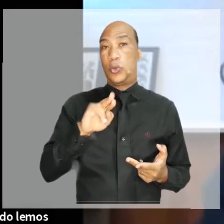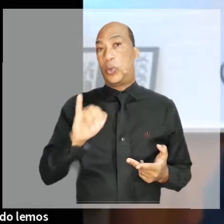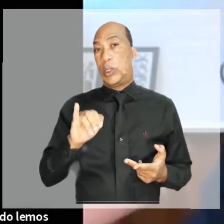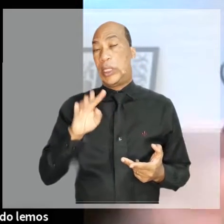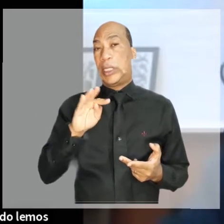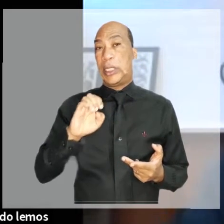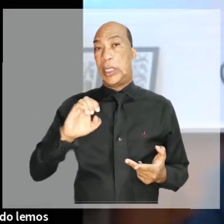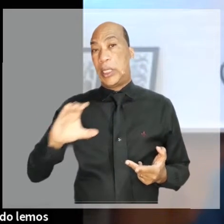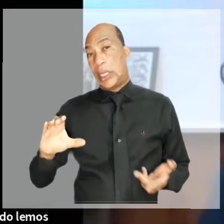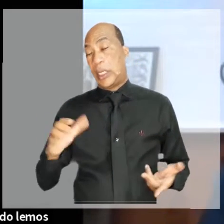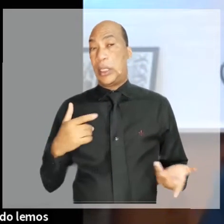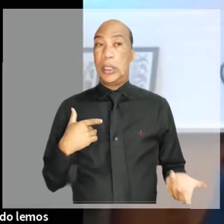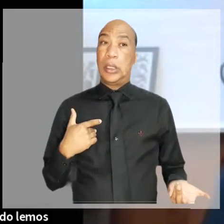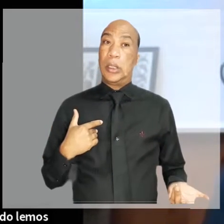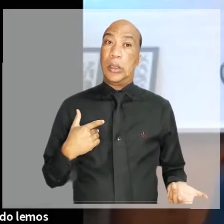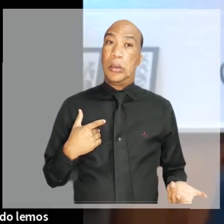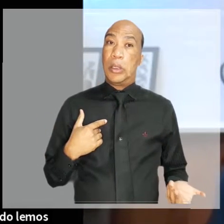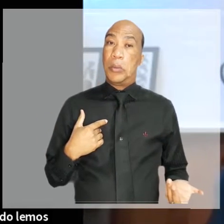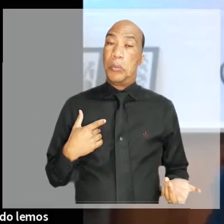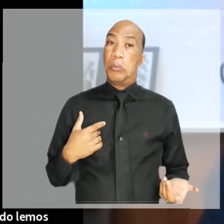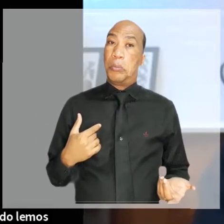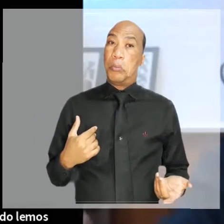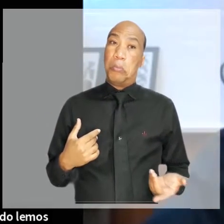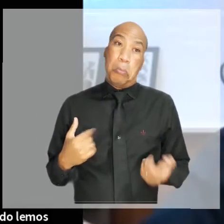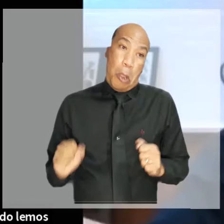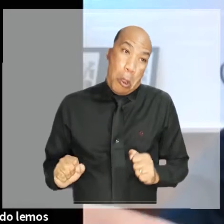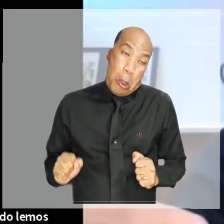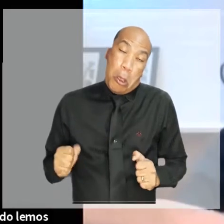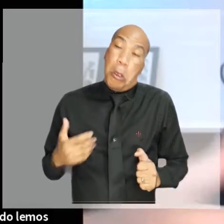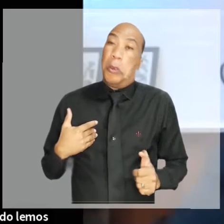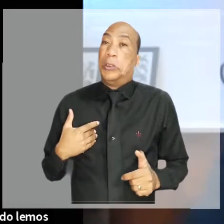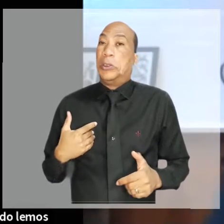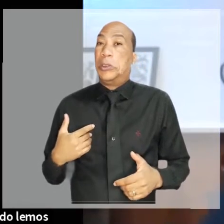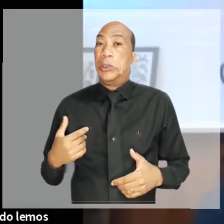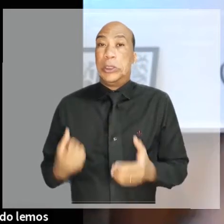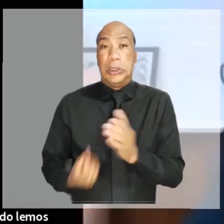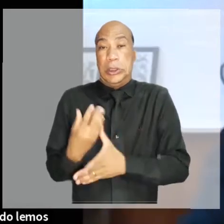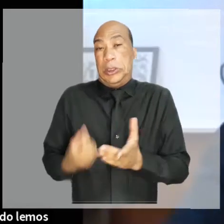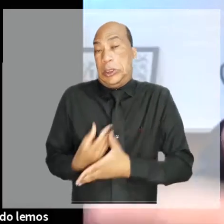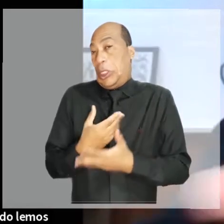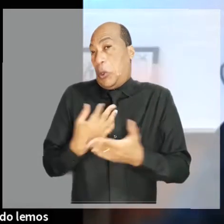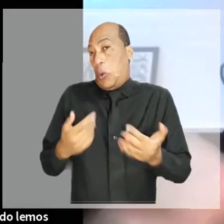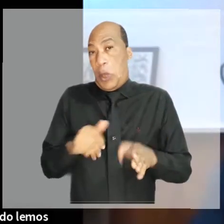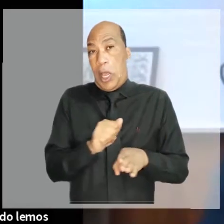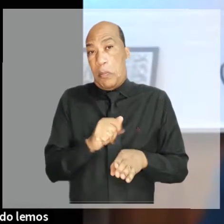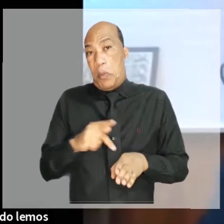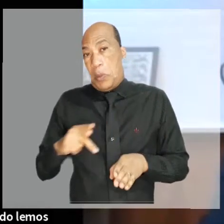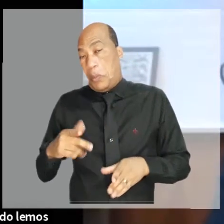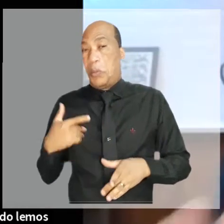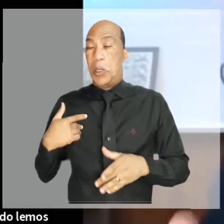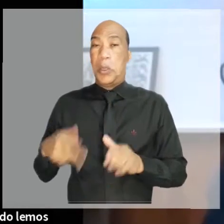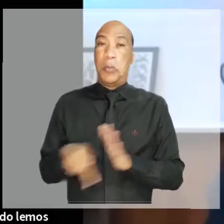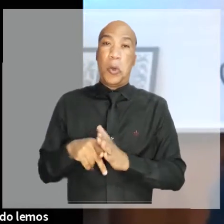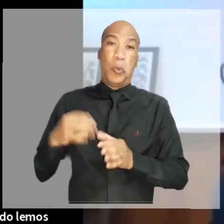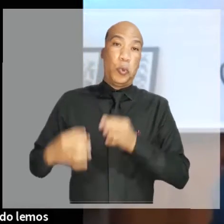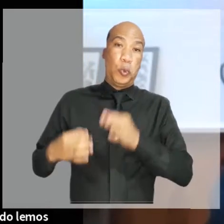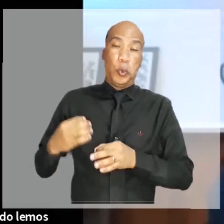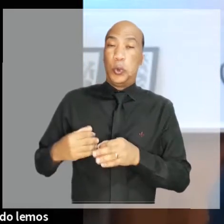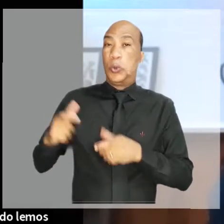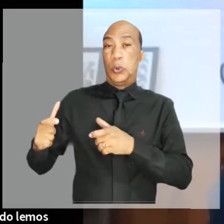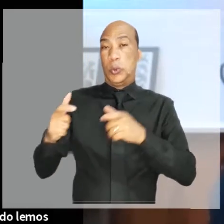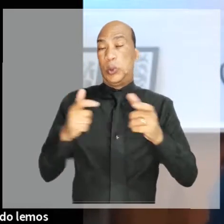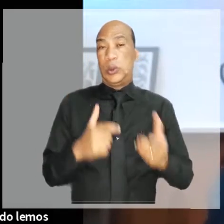trabalham exatamente com tecnologia aplicada ao judiciário, e isso vai criando uma dança entre o poder público